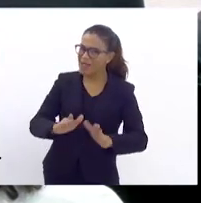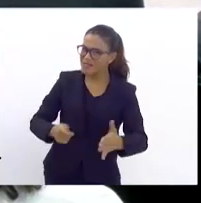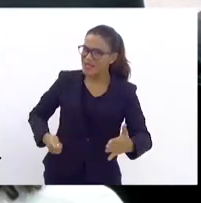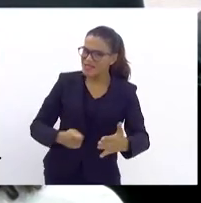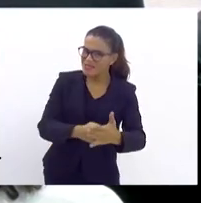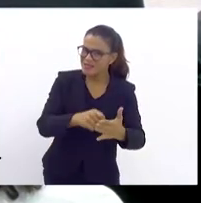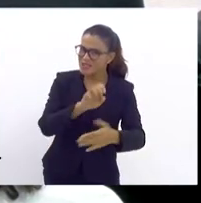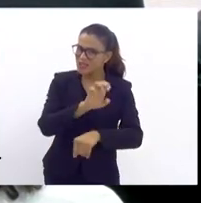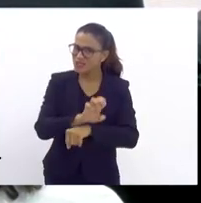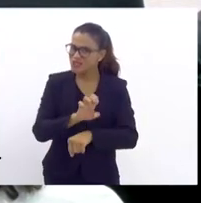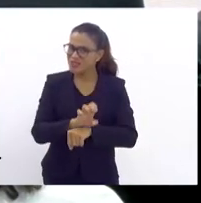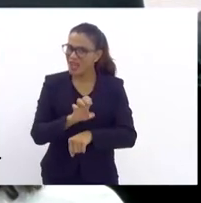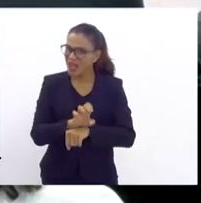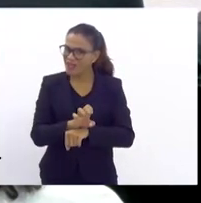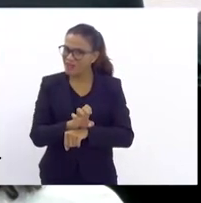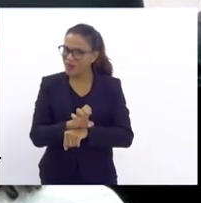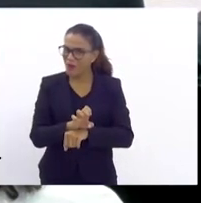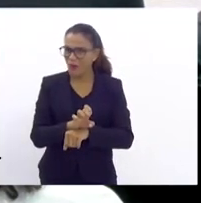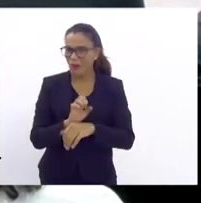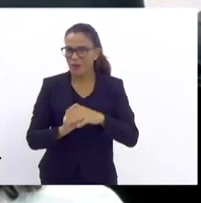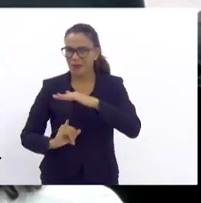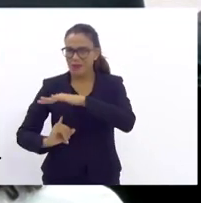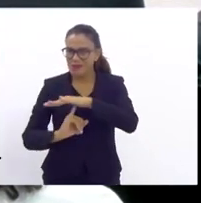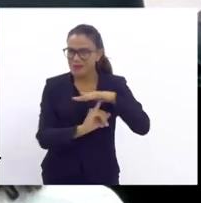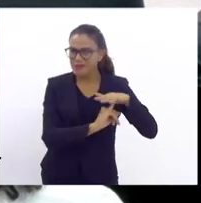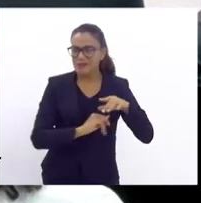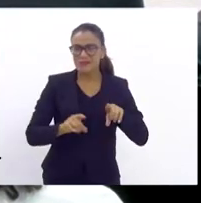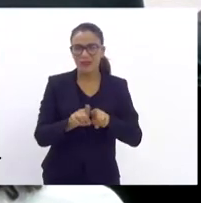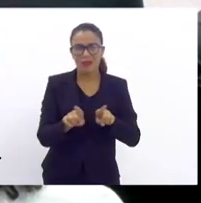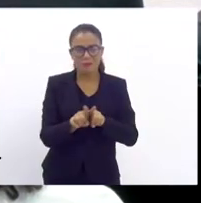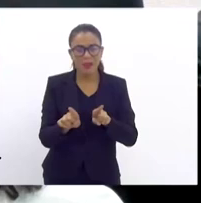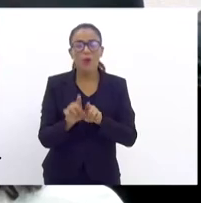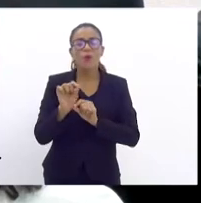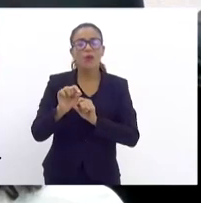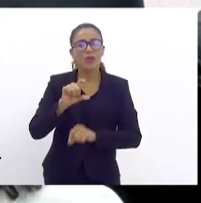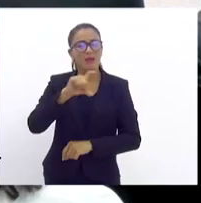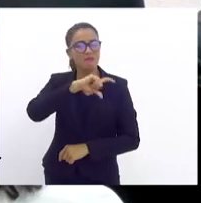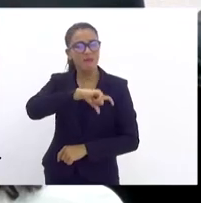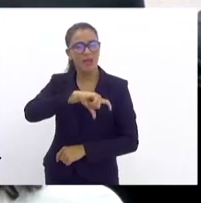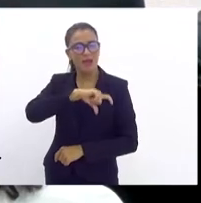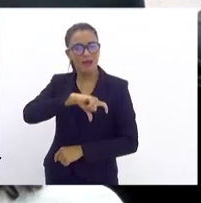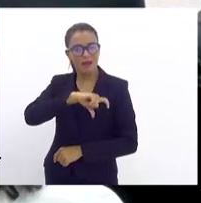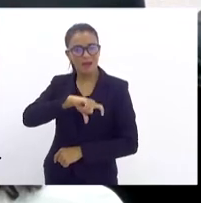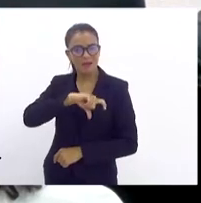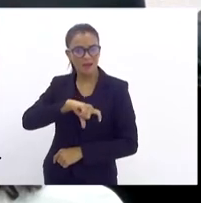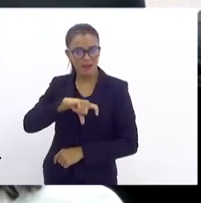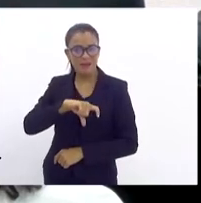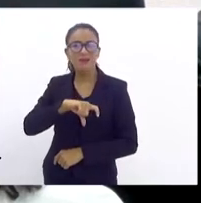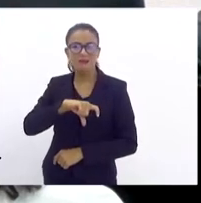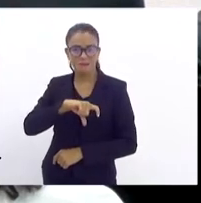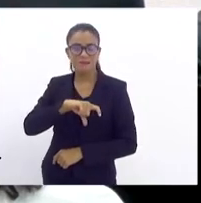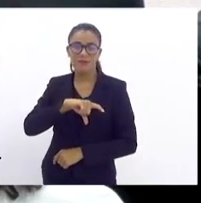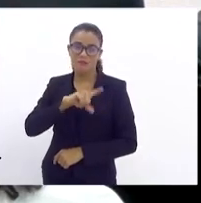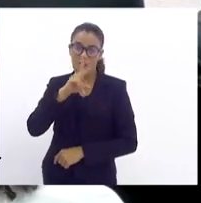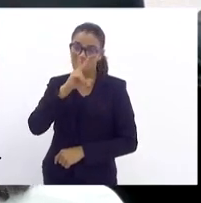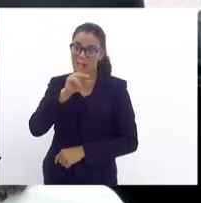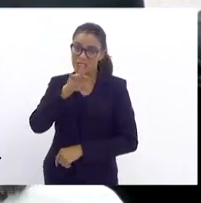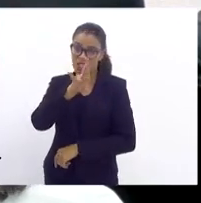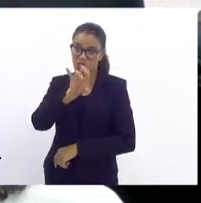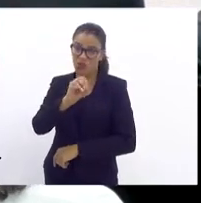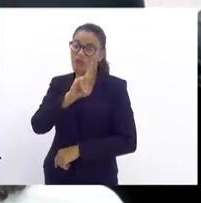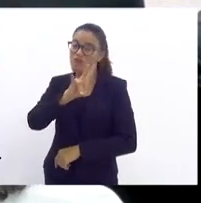exigência do Estado né dos organismos e realmente realizar a carteira e parece que o Rio vai ser um pioneiro né